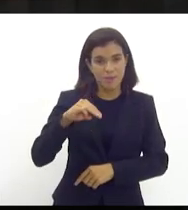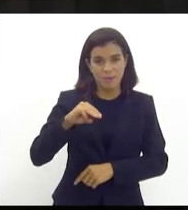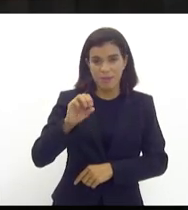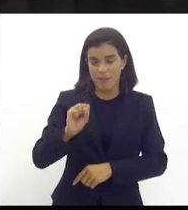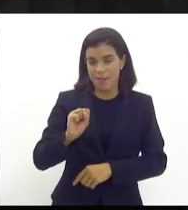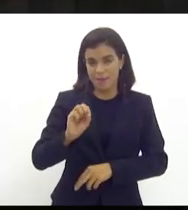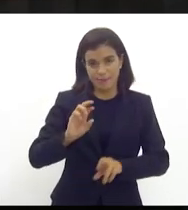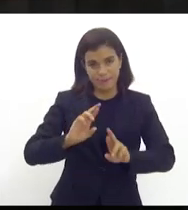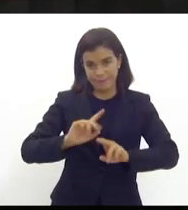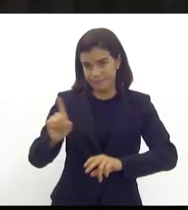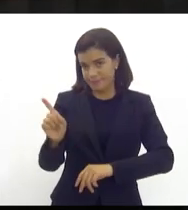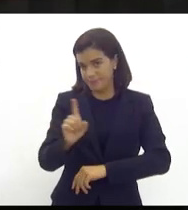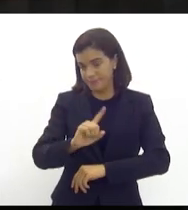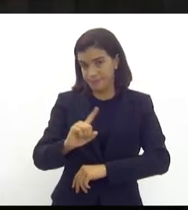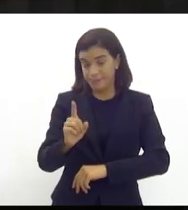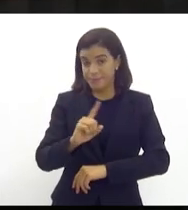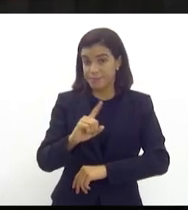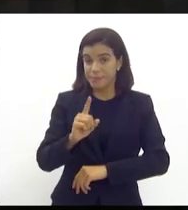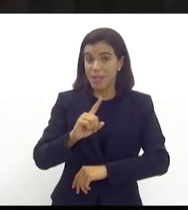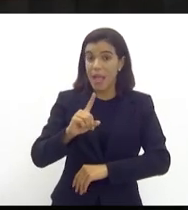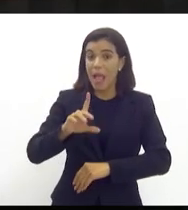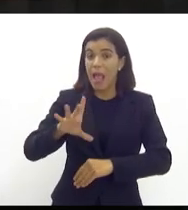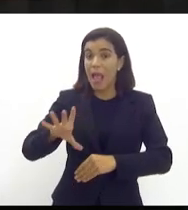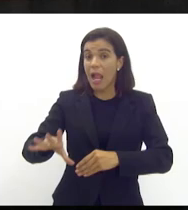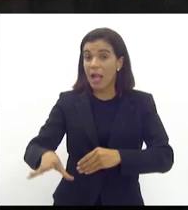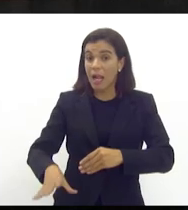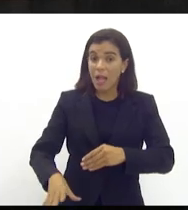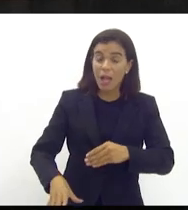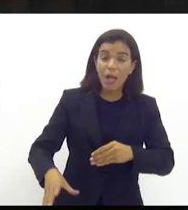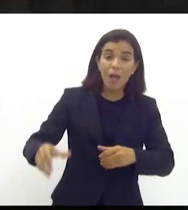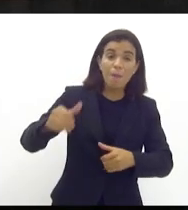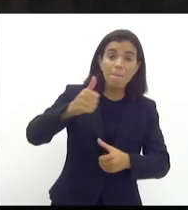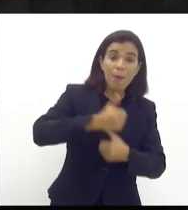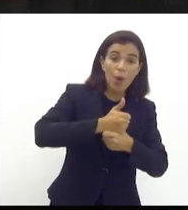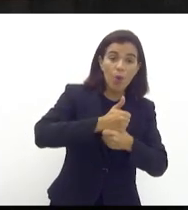aumenta o ICMS. Recompõe o ICMS.